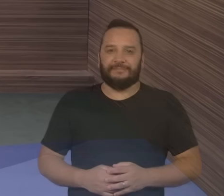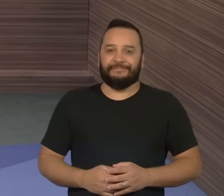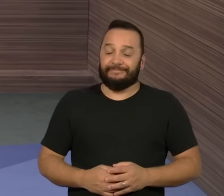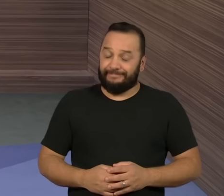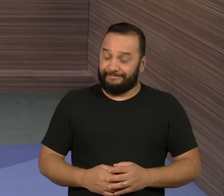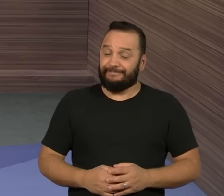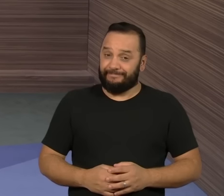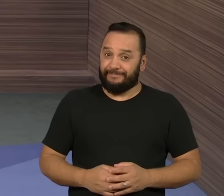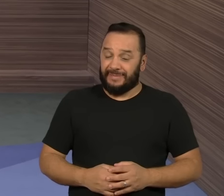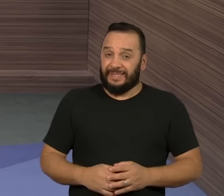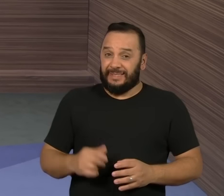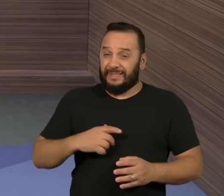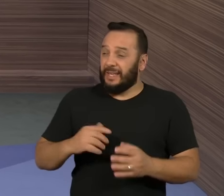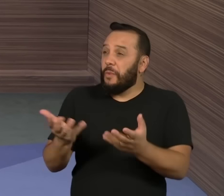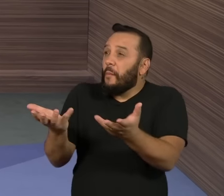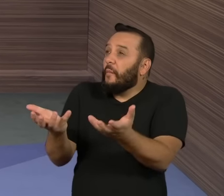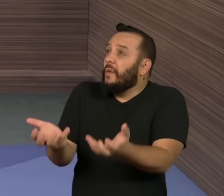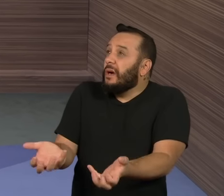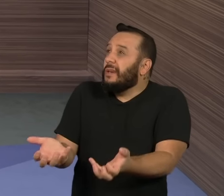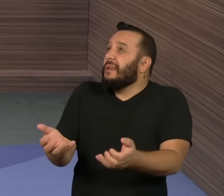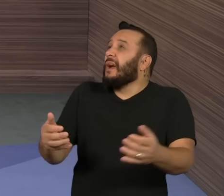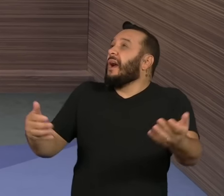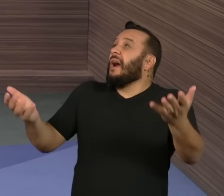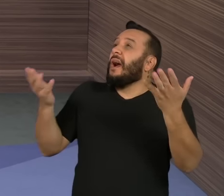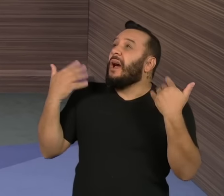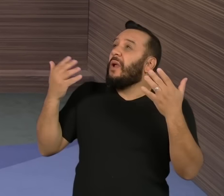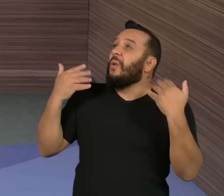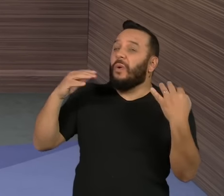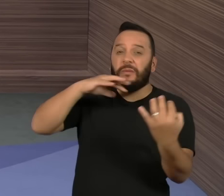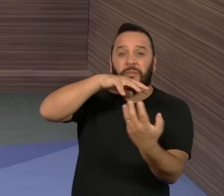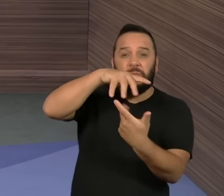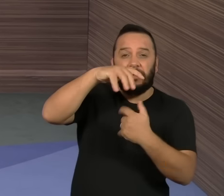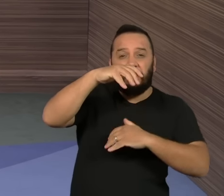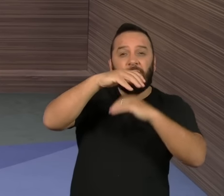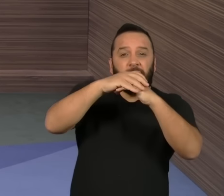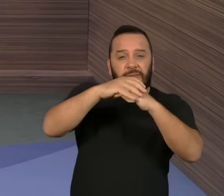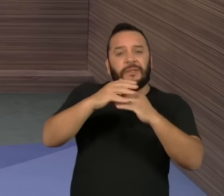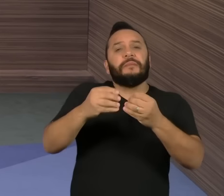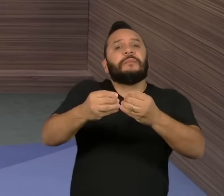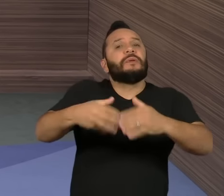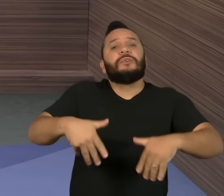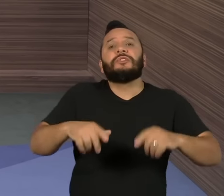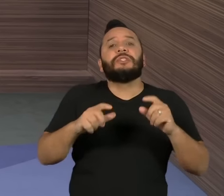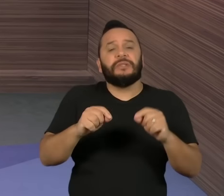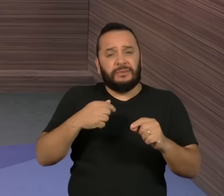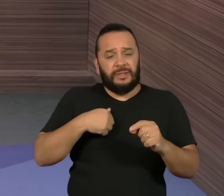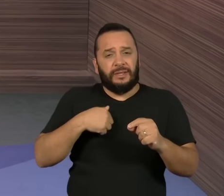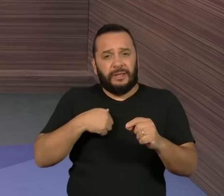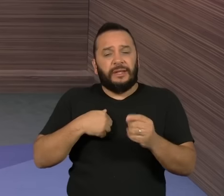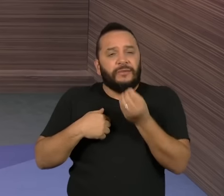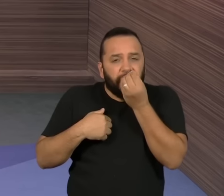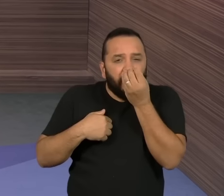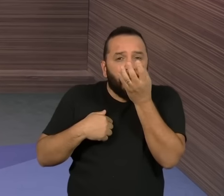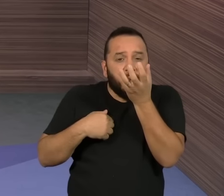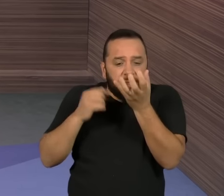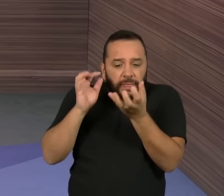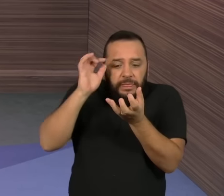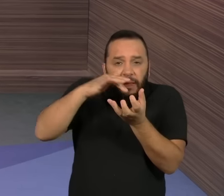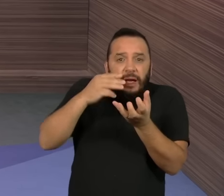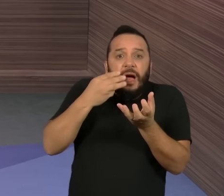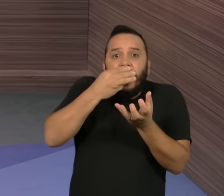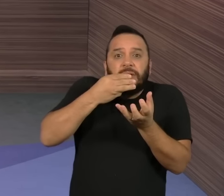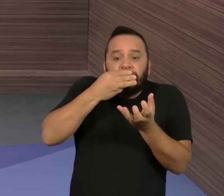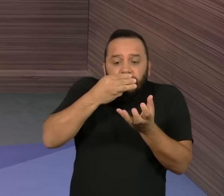O cenário de secas provocado pelo aquecimento global afeta a qualidade do néctar das flores. É o